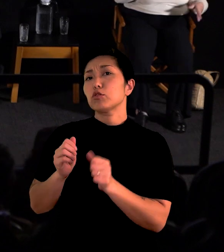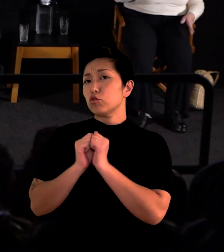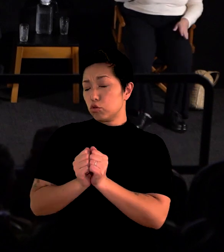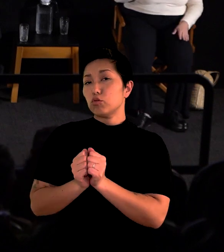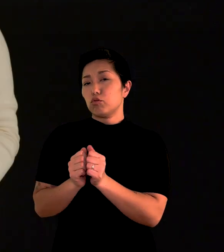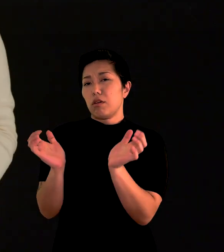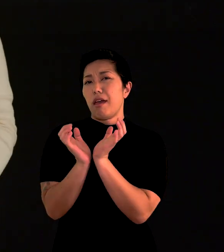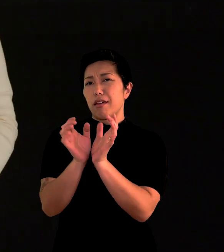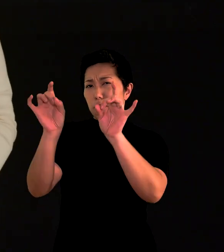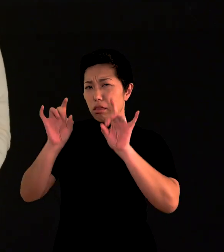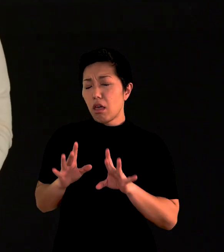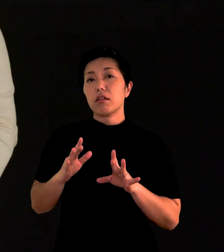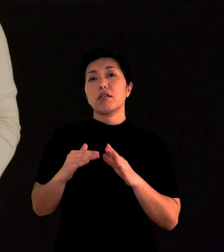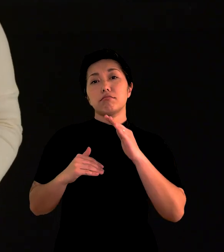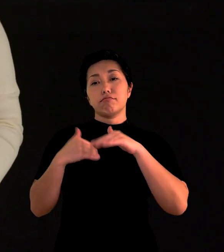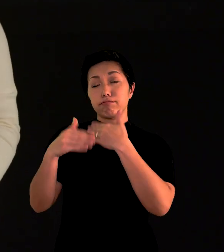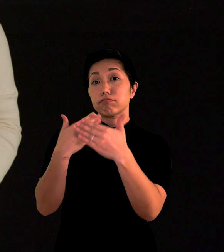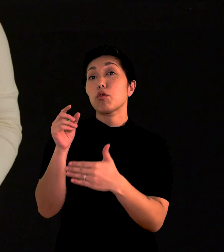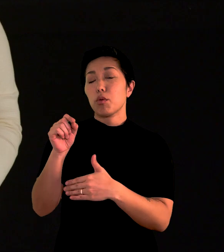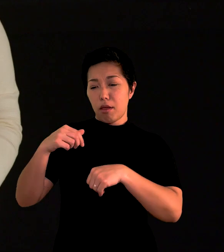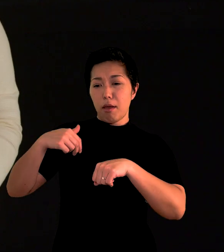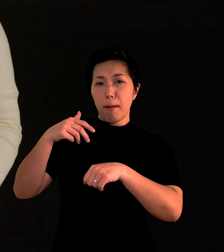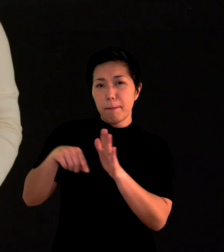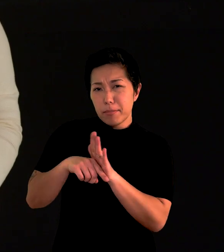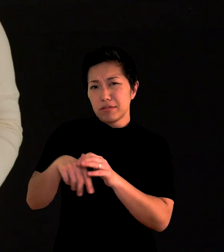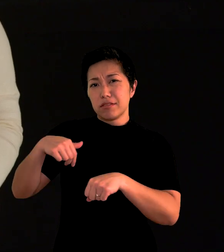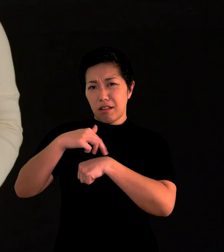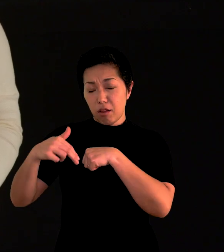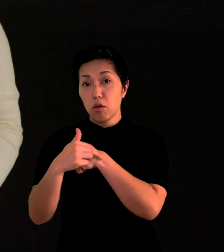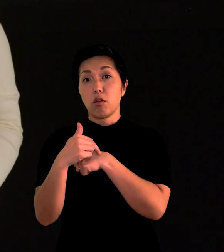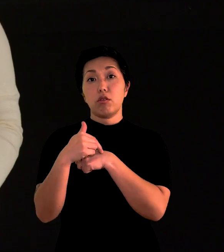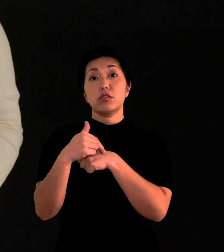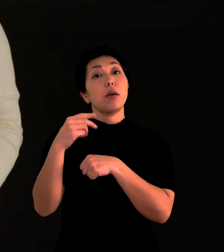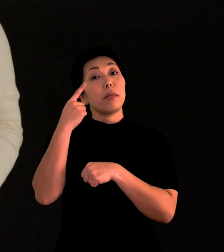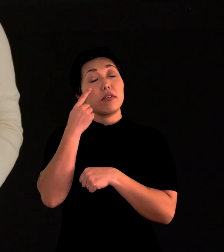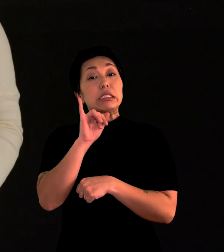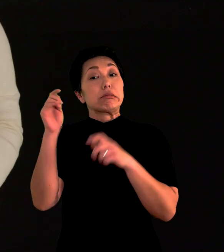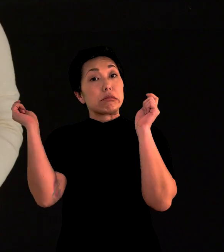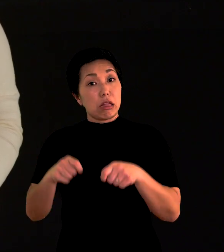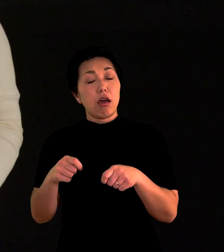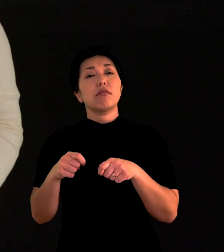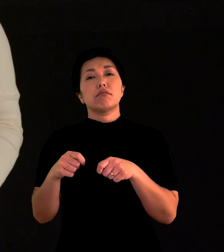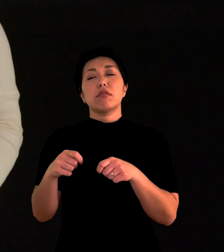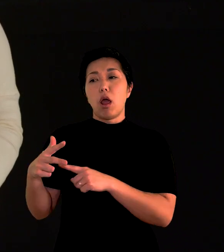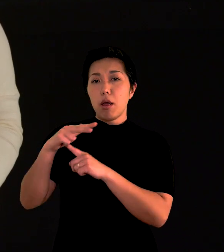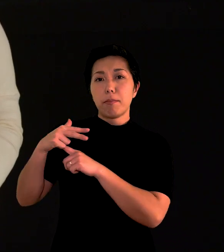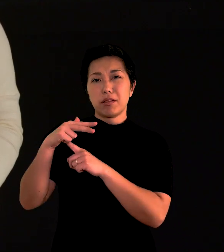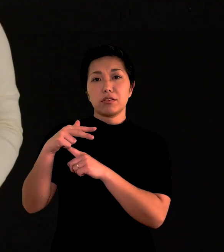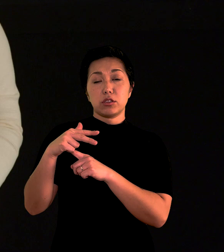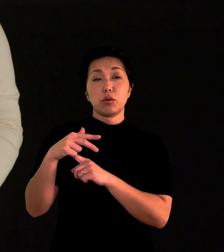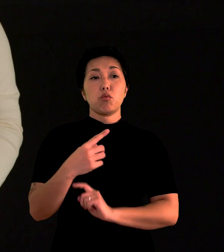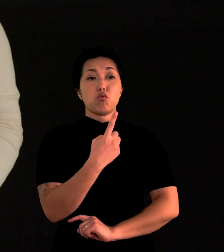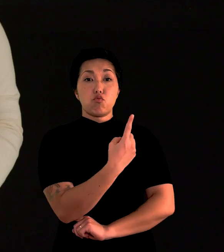desses estudos da equipe técnica, né, que desenvolveu os estudos arqueológicos para a implantação do complexo